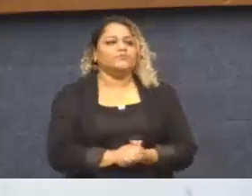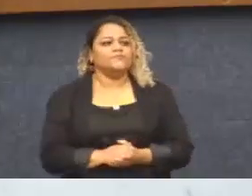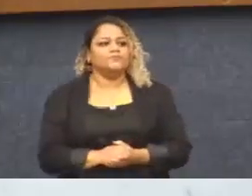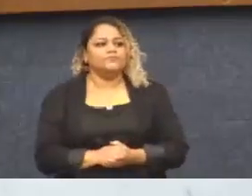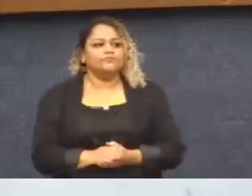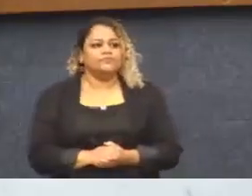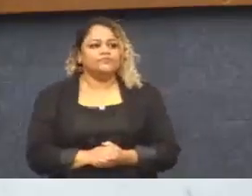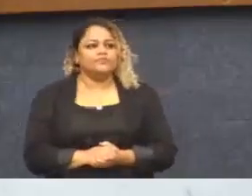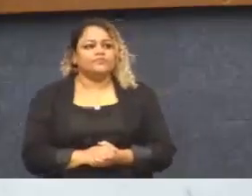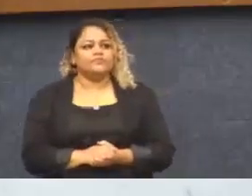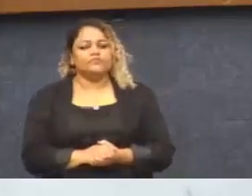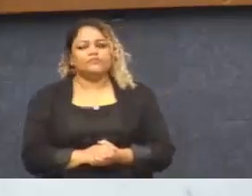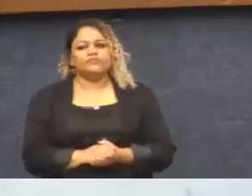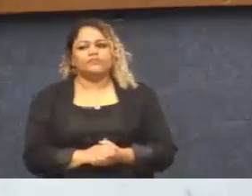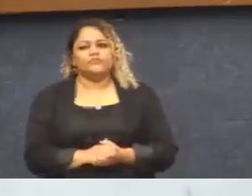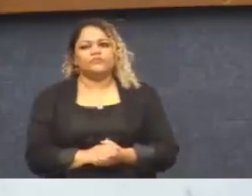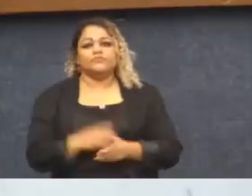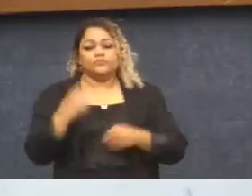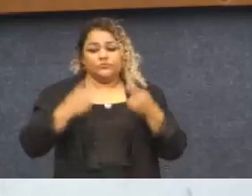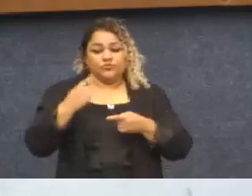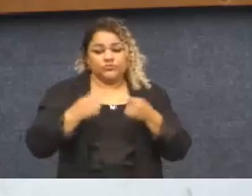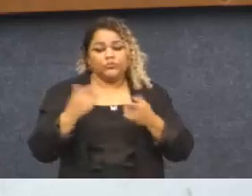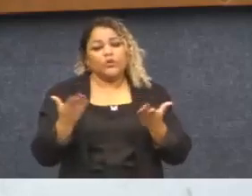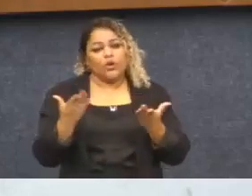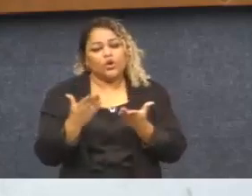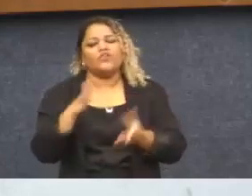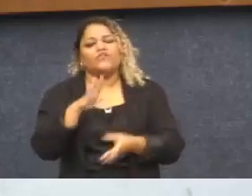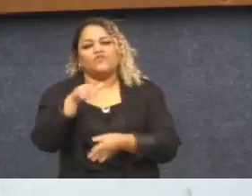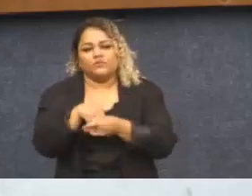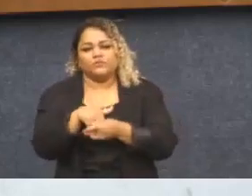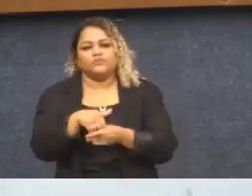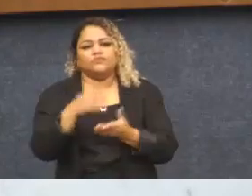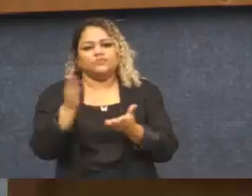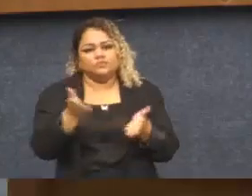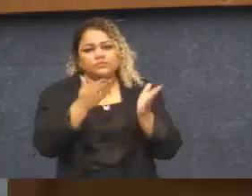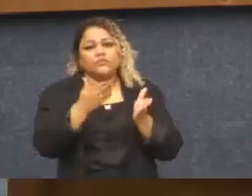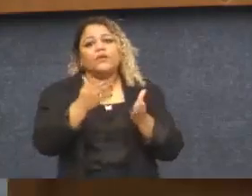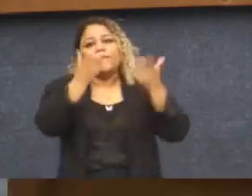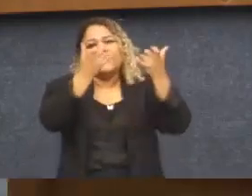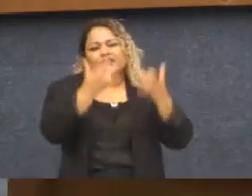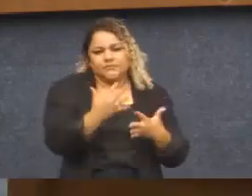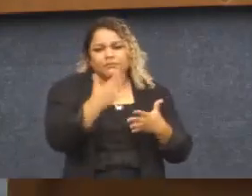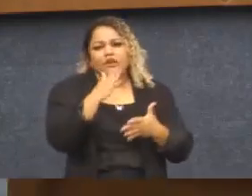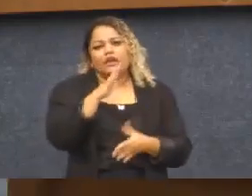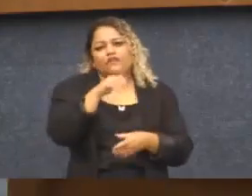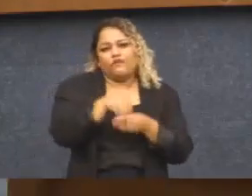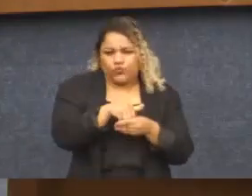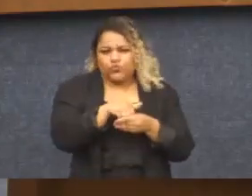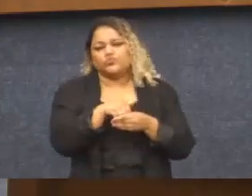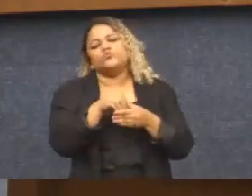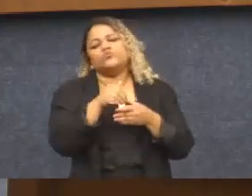Em discussão? Em votação. Para encaminhar, vereador Gabriel Azevedo.